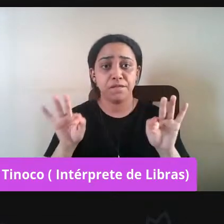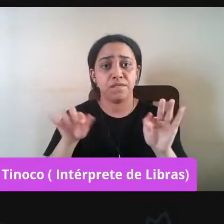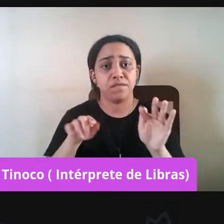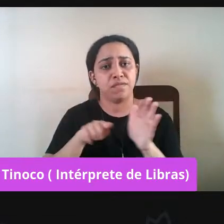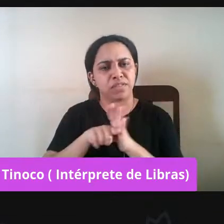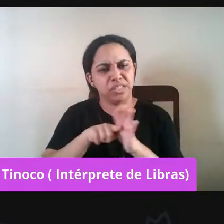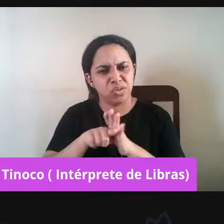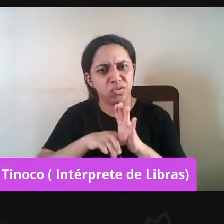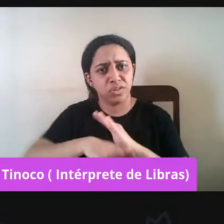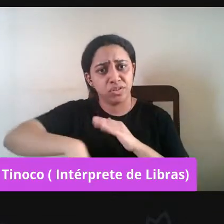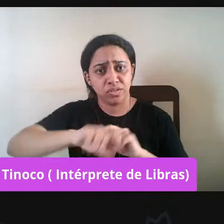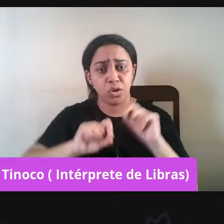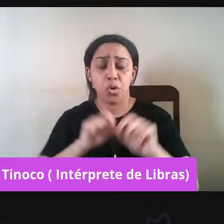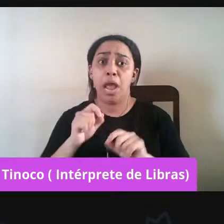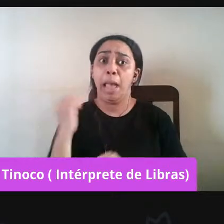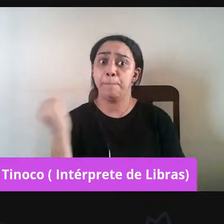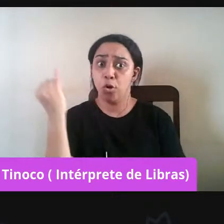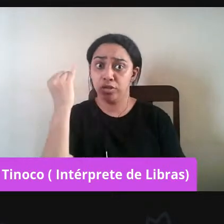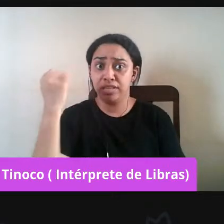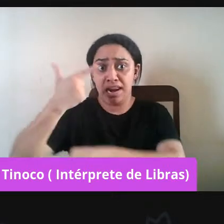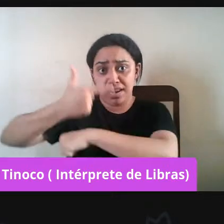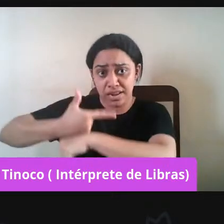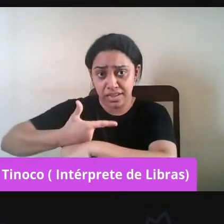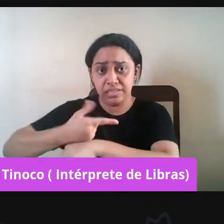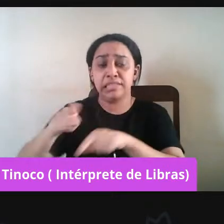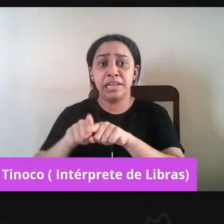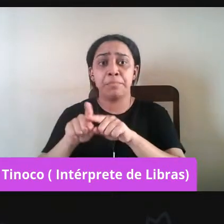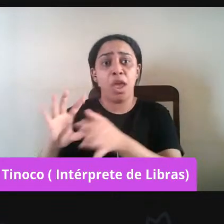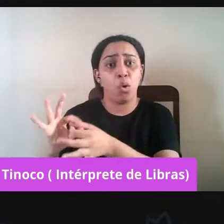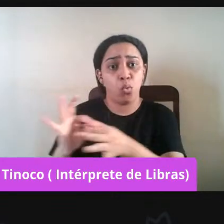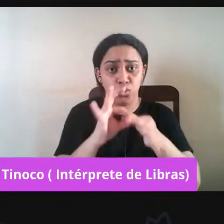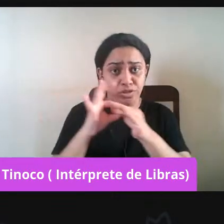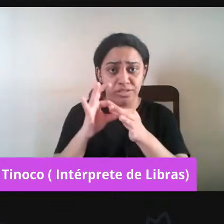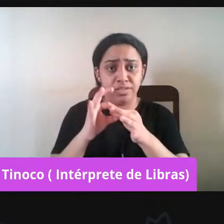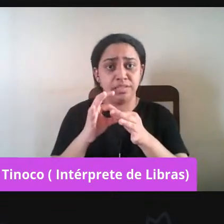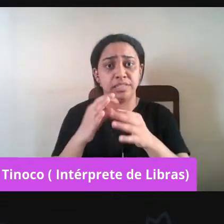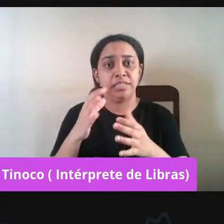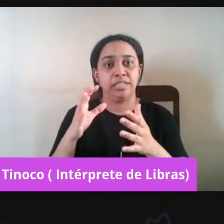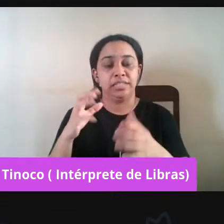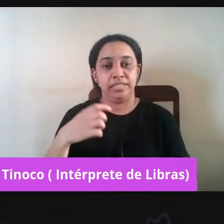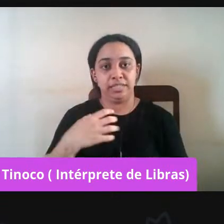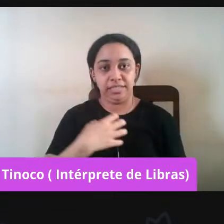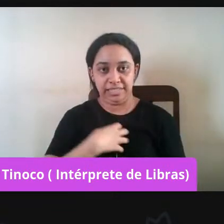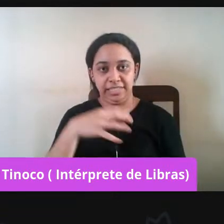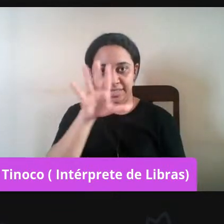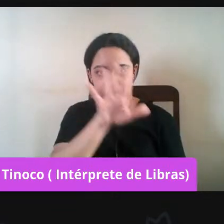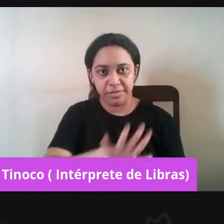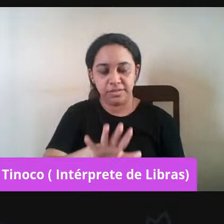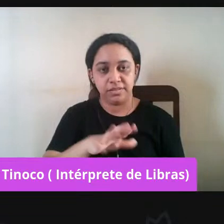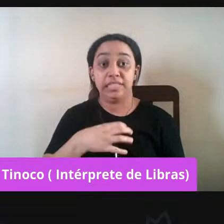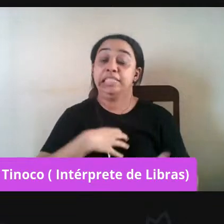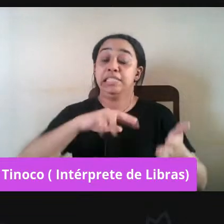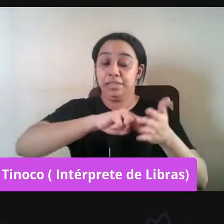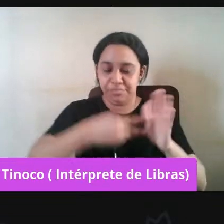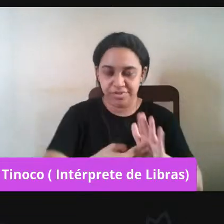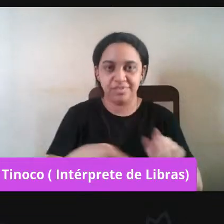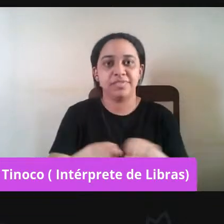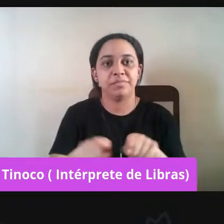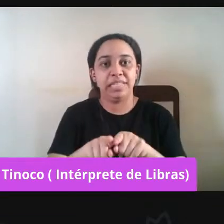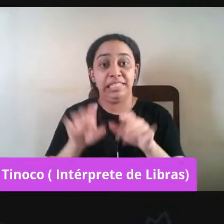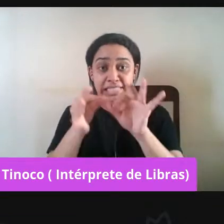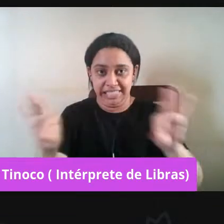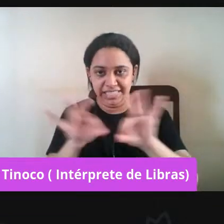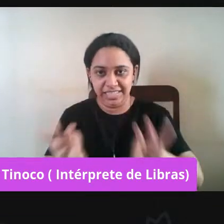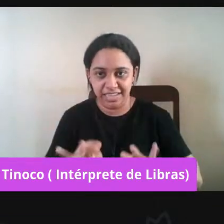caráter da lexicalização, integração semântica e sintática. Em suas palavras, diz ela, a